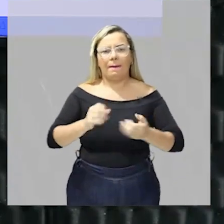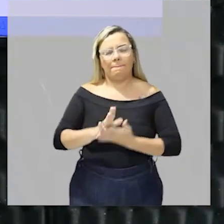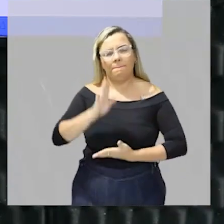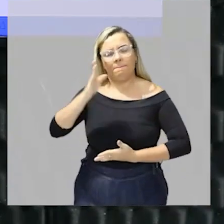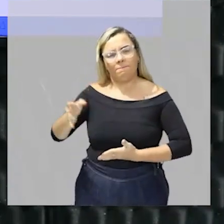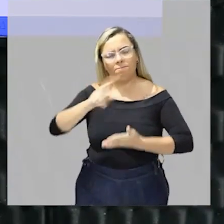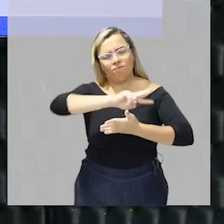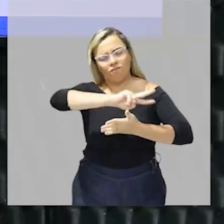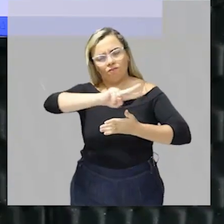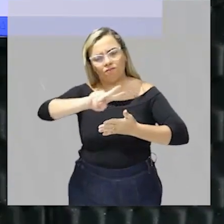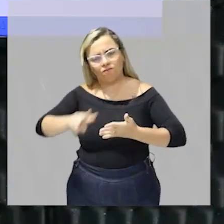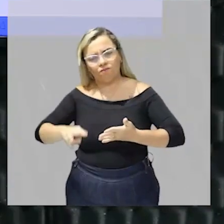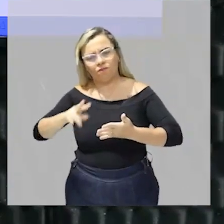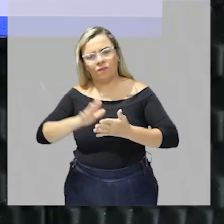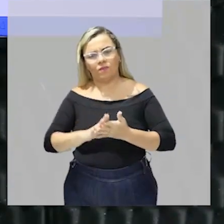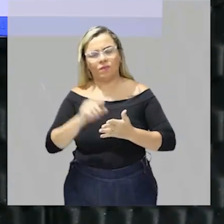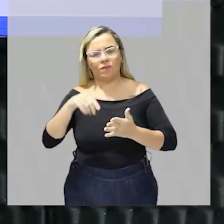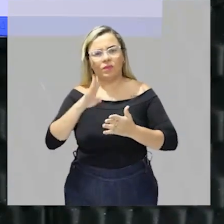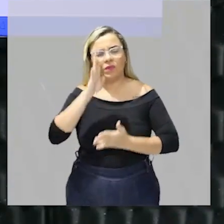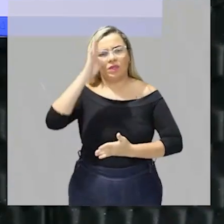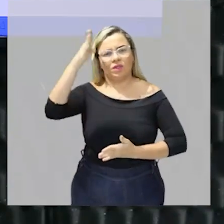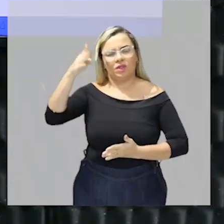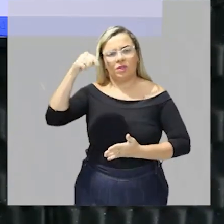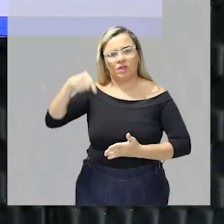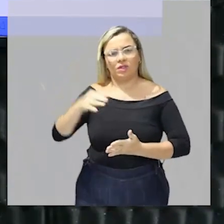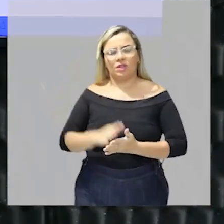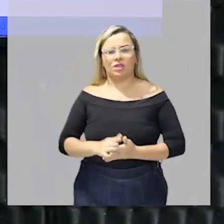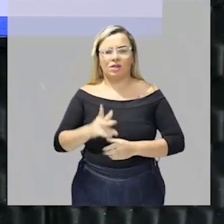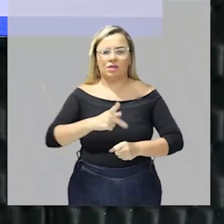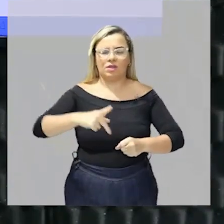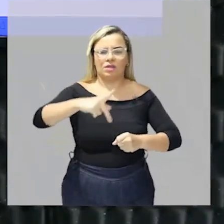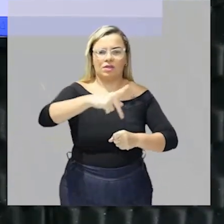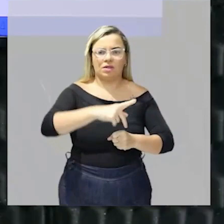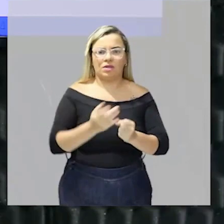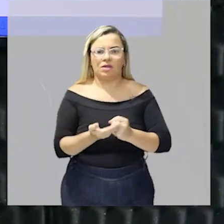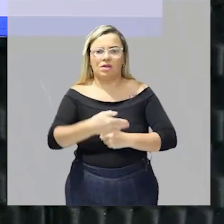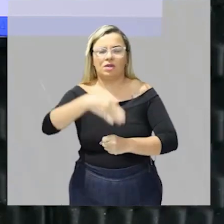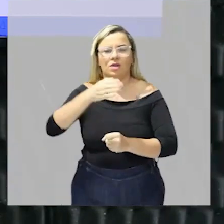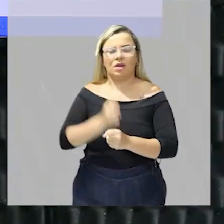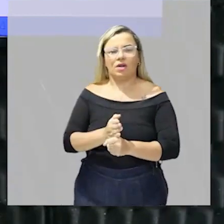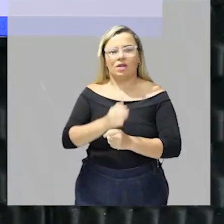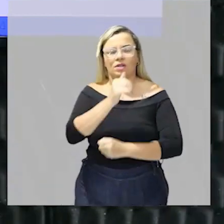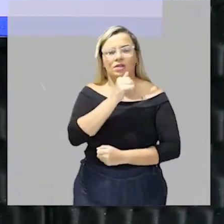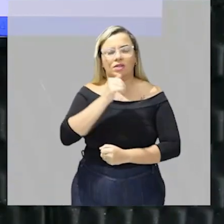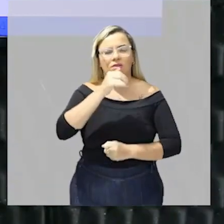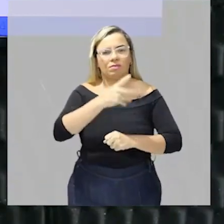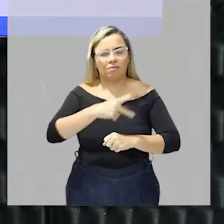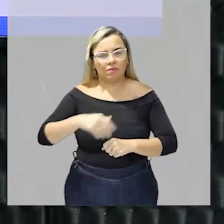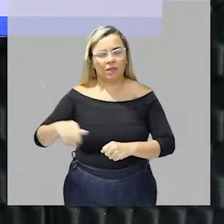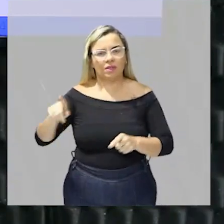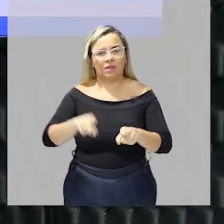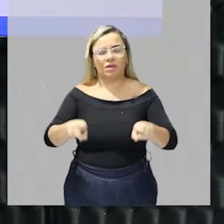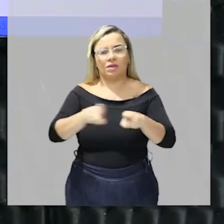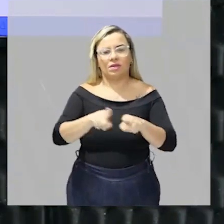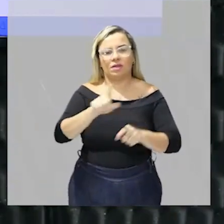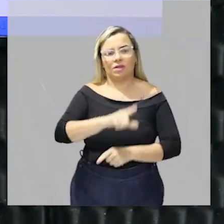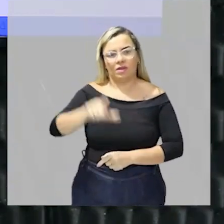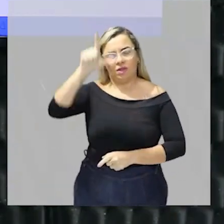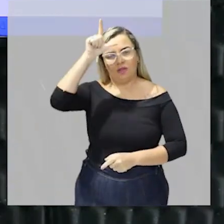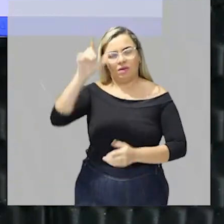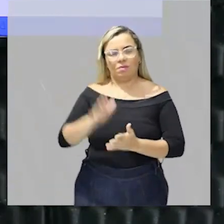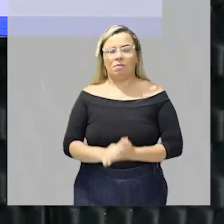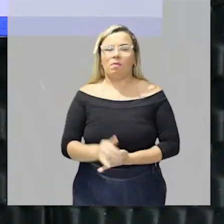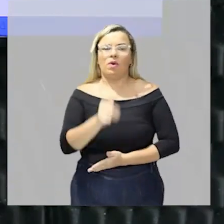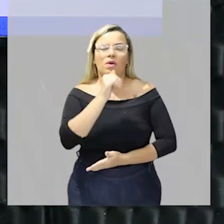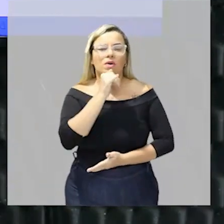elementos desse Estado fascista italiano-alemão. É o caso, por exemplo, da Espanha, que após